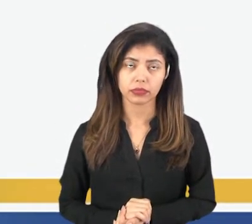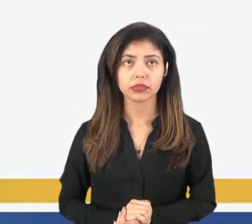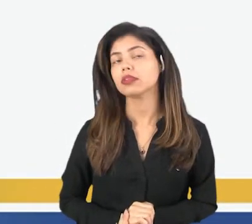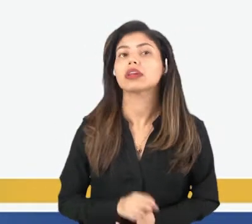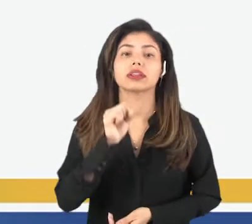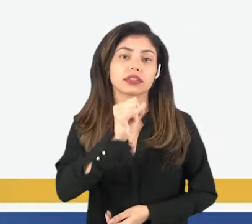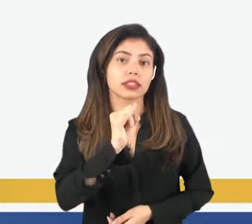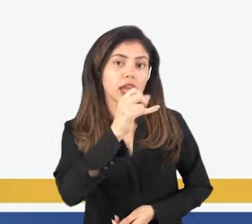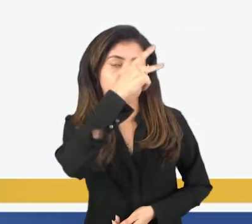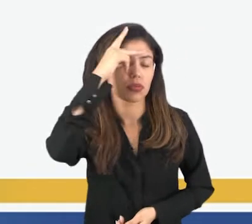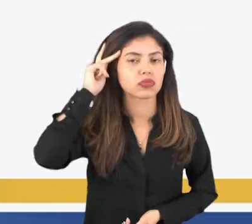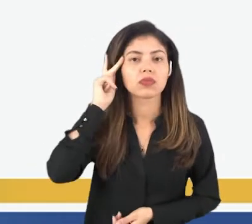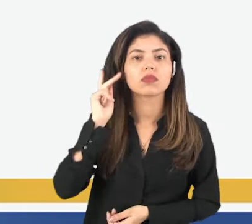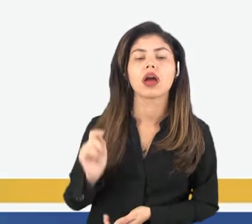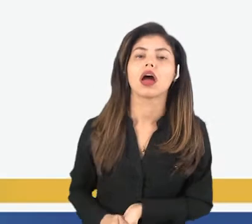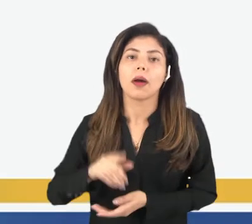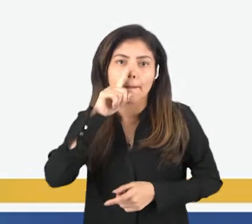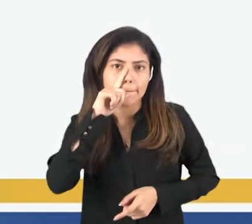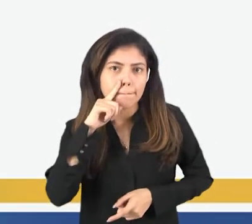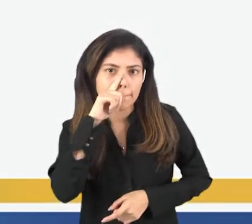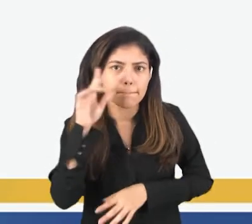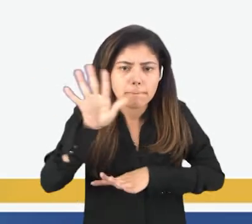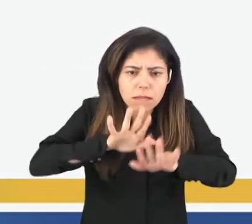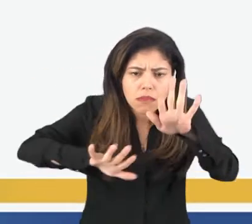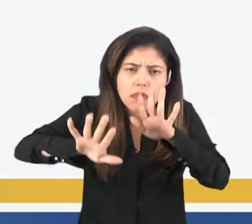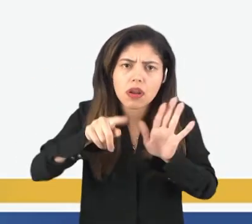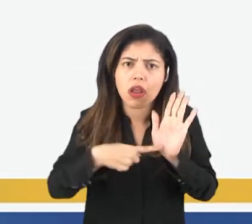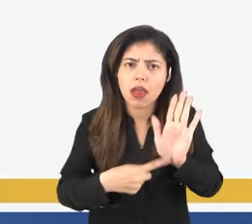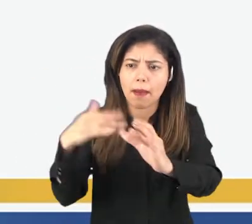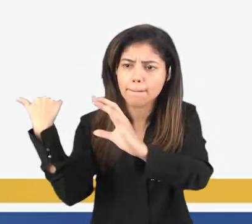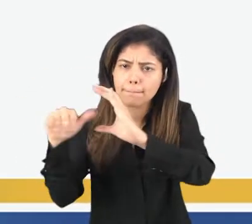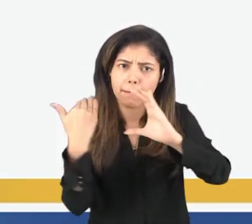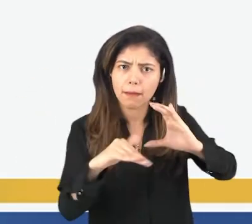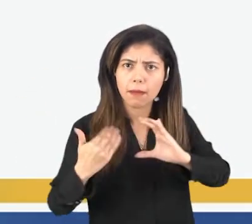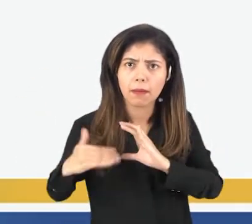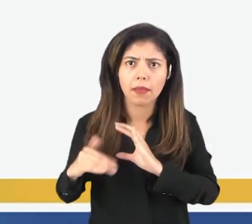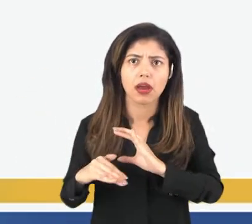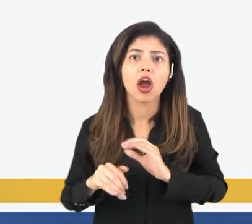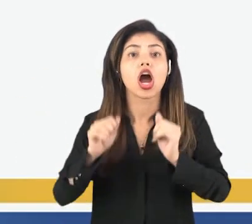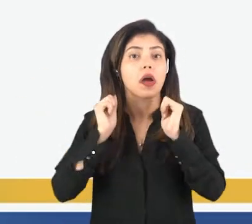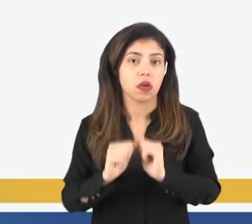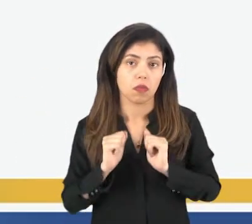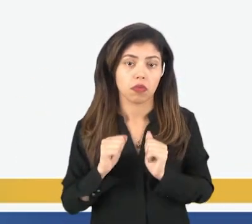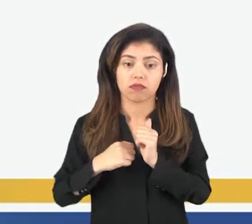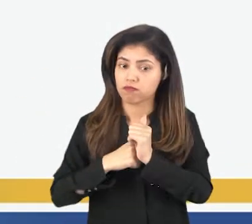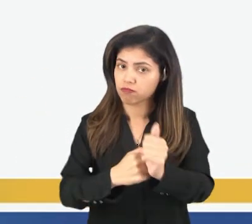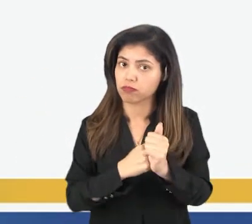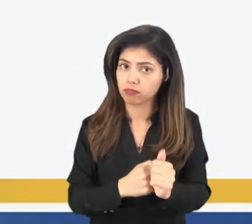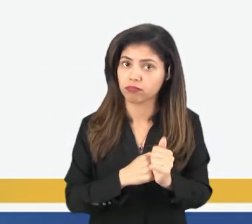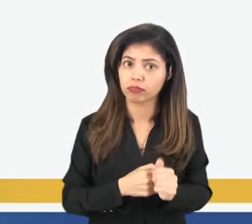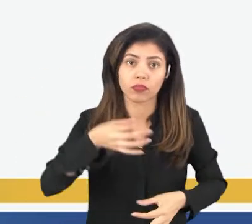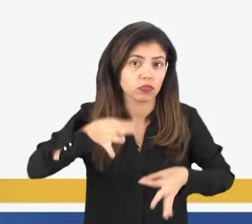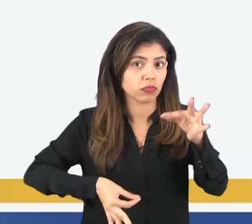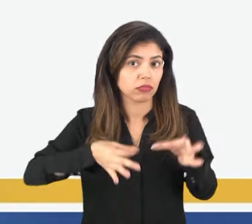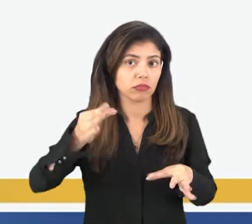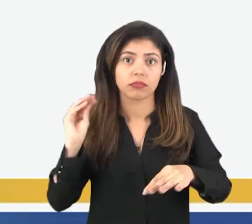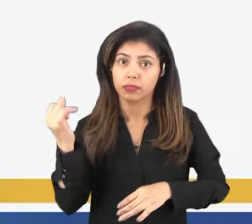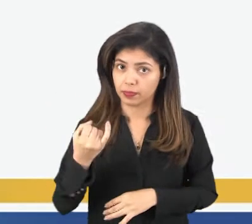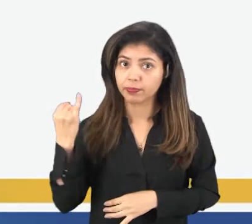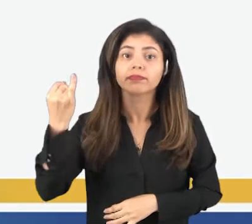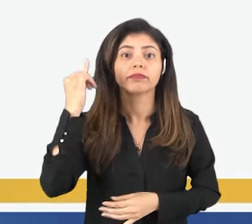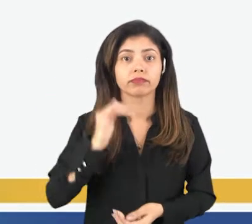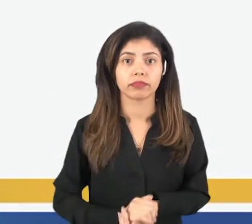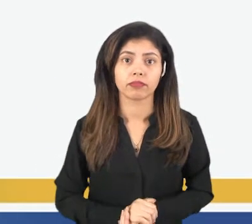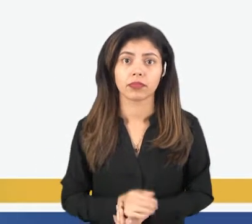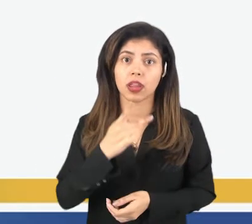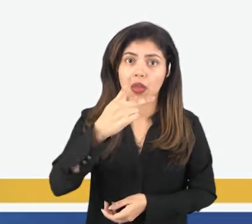Se a pessoa cria um perigo, manda uma mensagem que provoca alarme, ela pode ser conduzida ao juizado especial, possivelmente